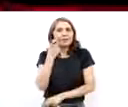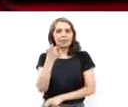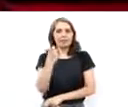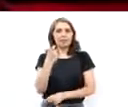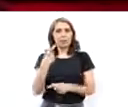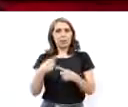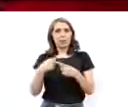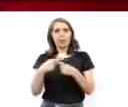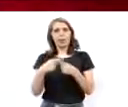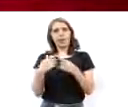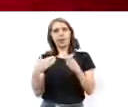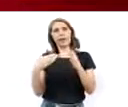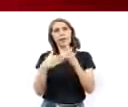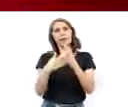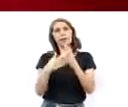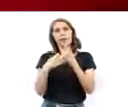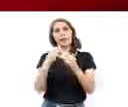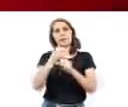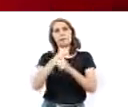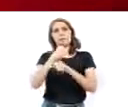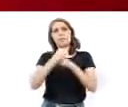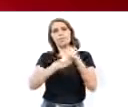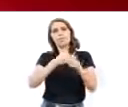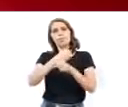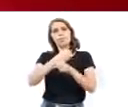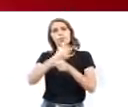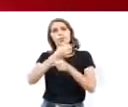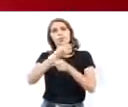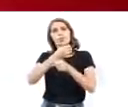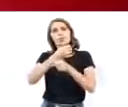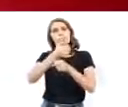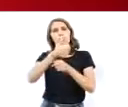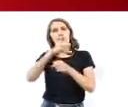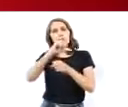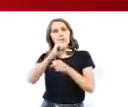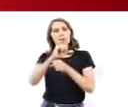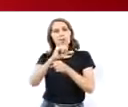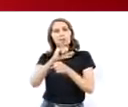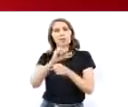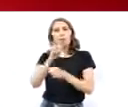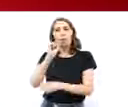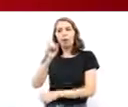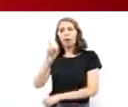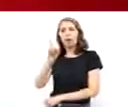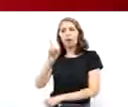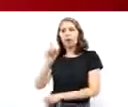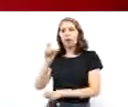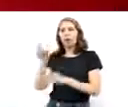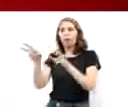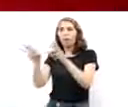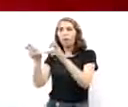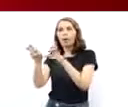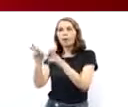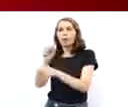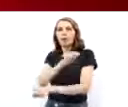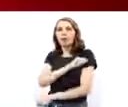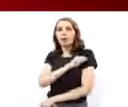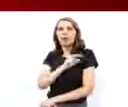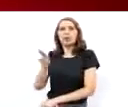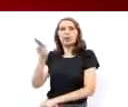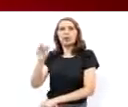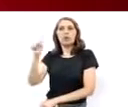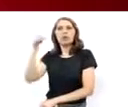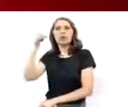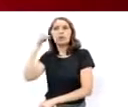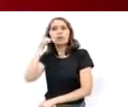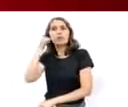nós brigávamos quando víamos um aluno com um celular na sala de aula. E 2020 veio te dizer